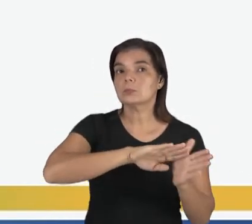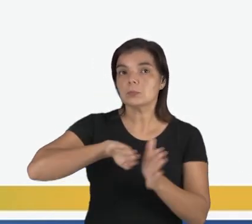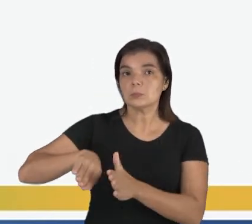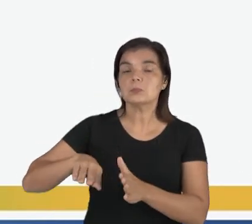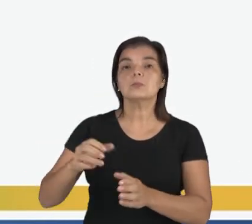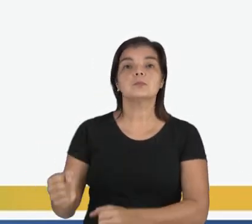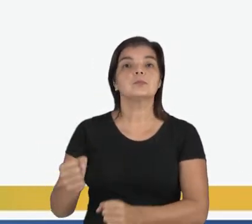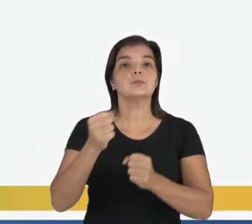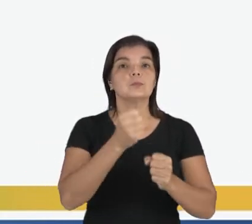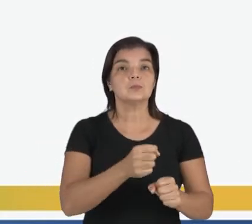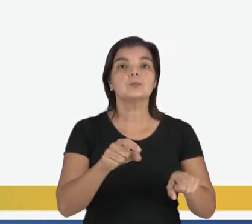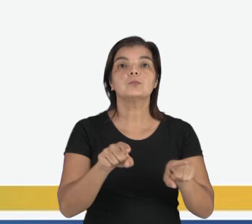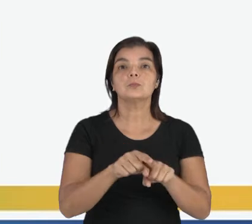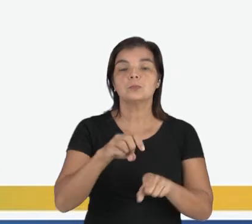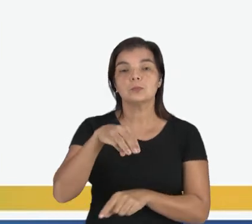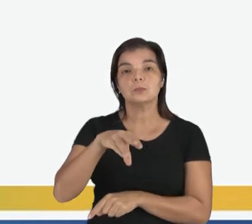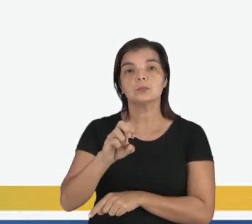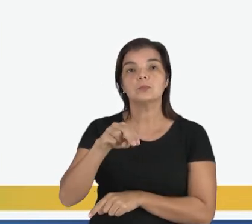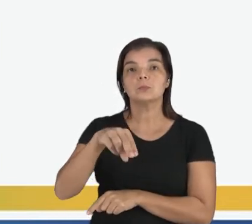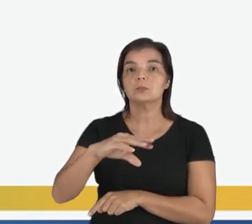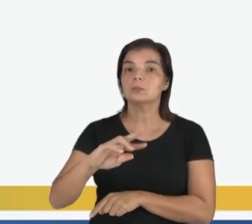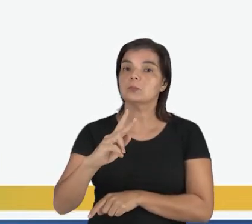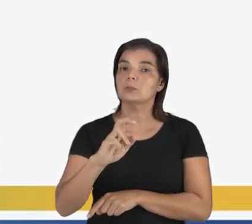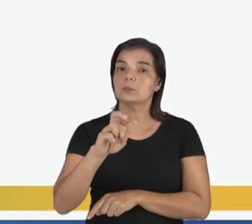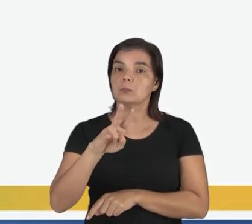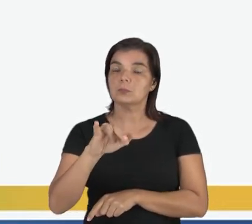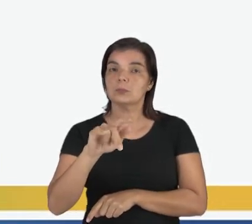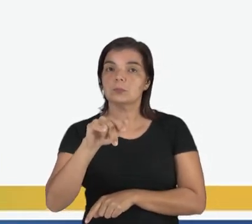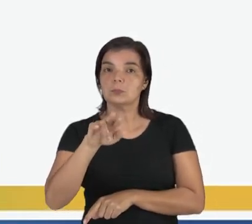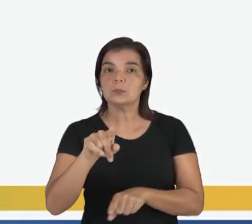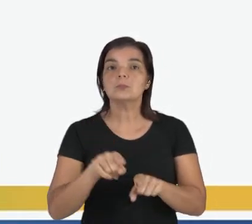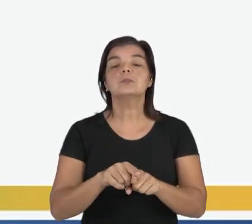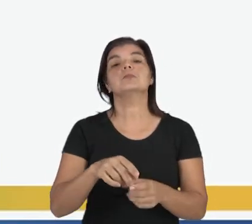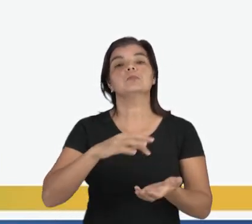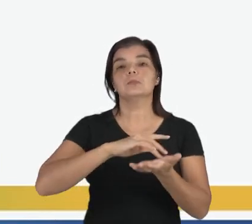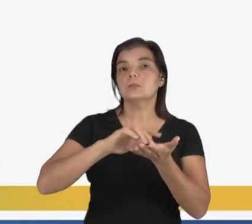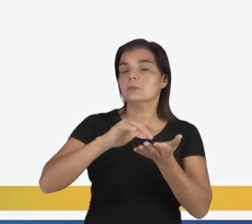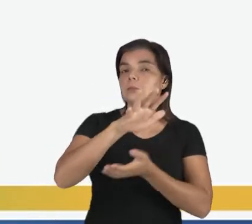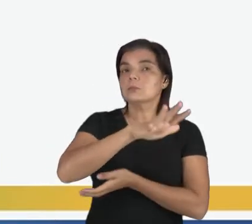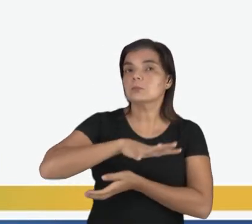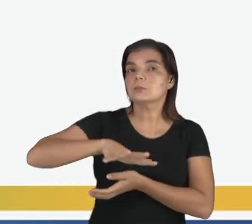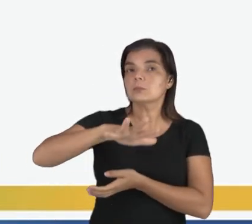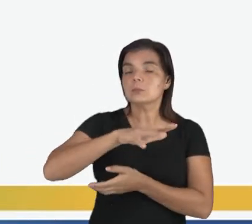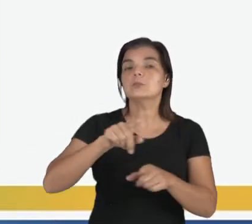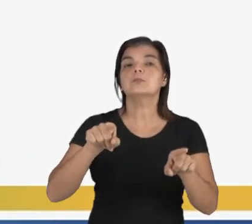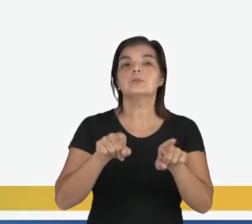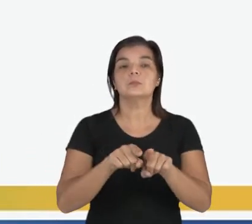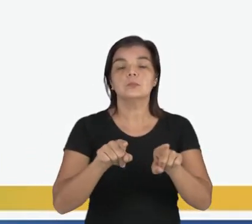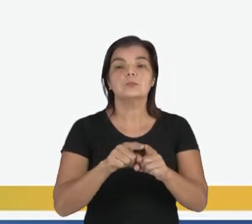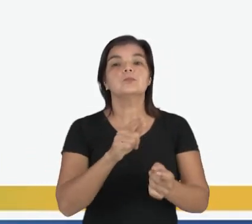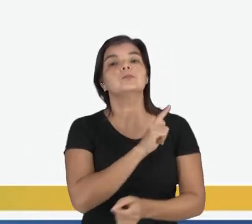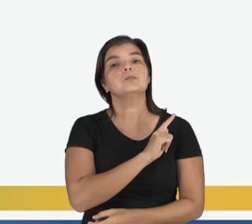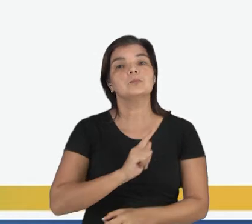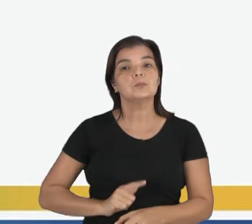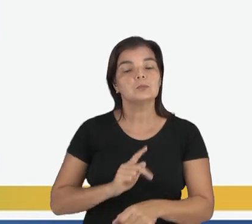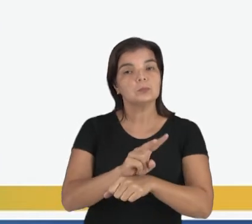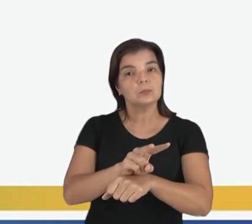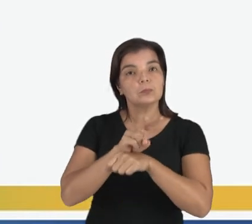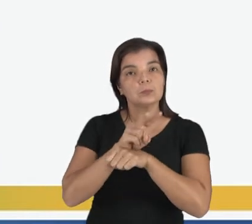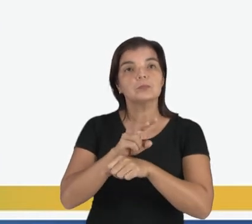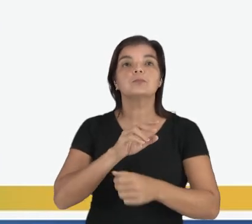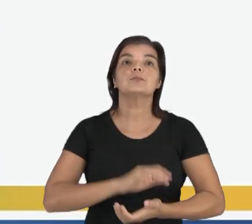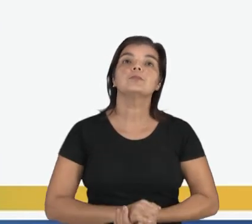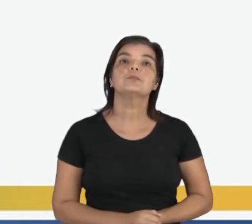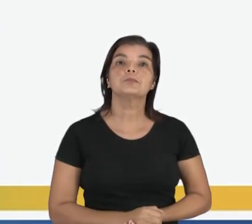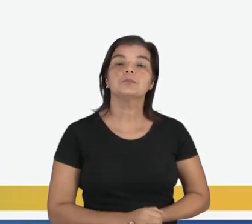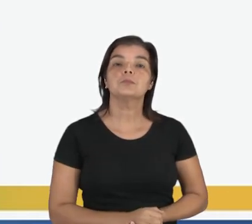vai ficar aí com os mencheviques, né? O Kerensky, que vai ser o secretário-geral desse poder. Então, a gente vai ter aí essa fase da